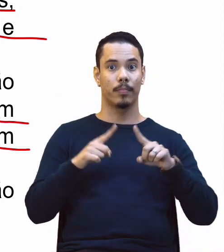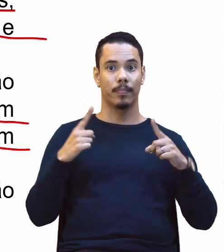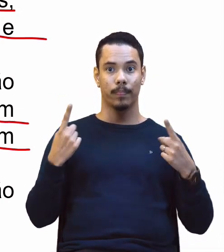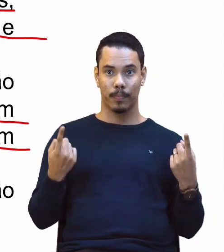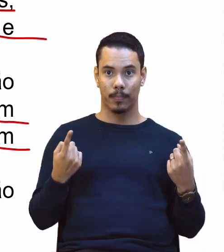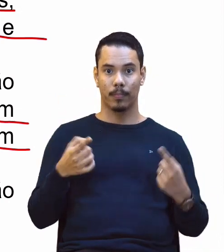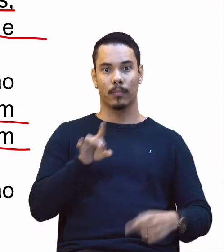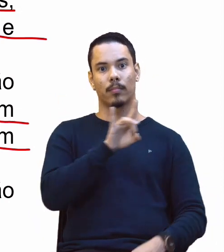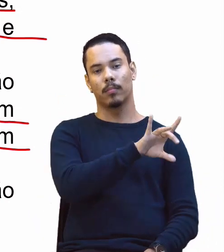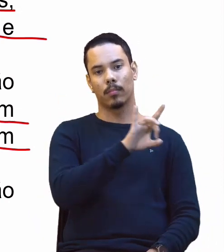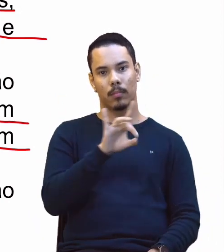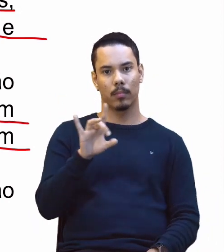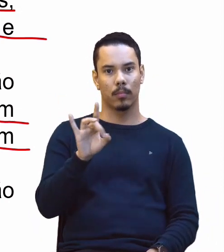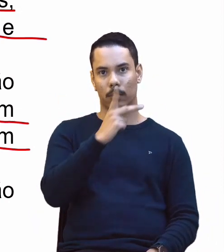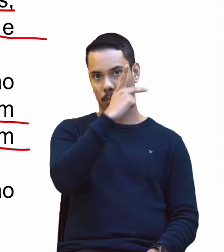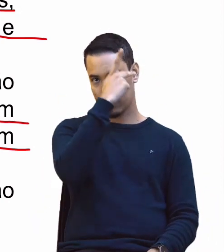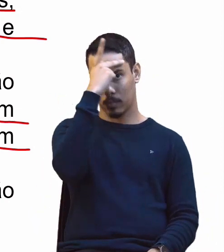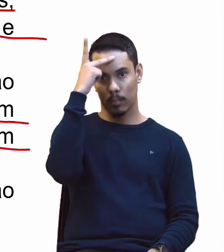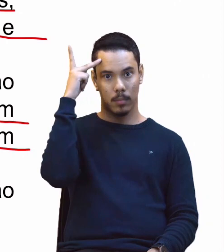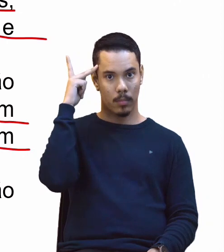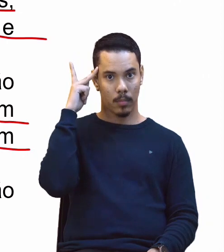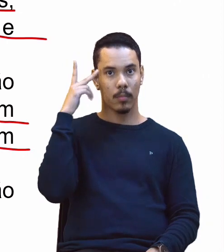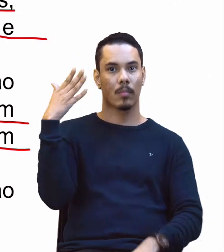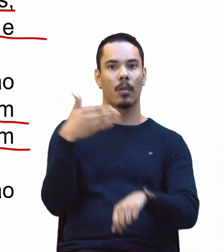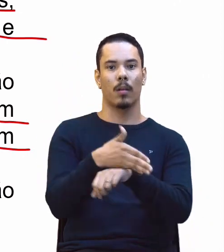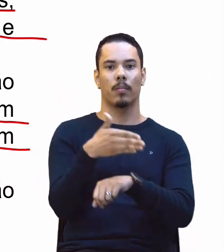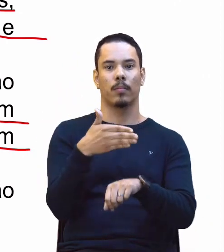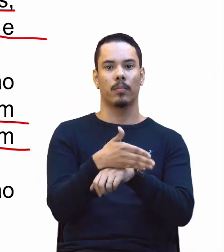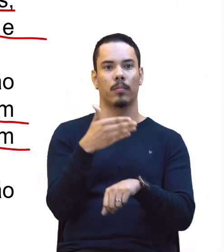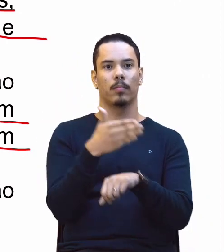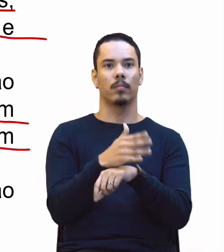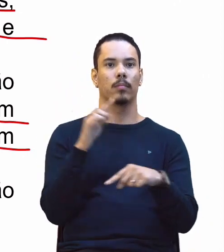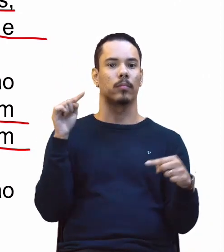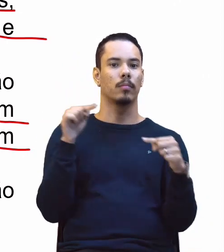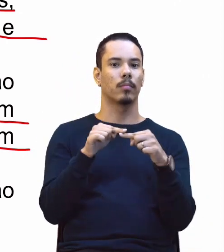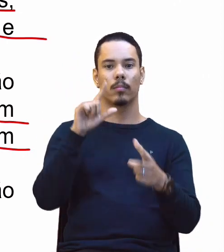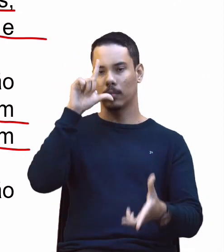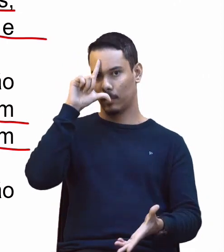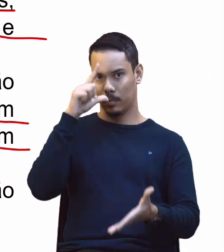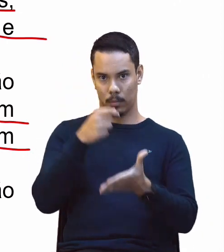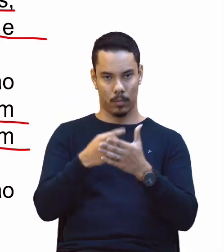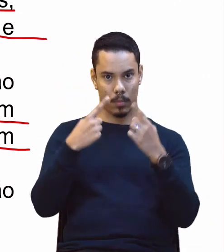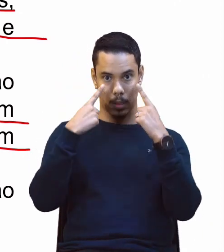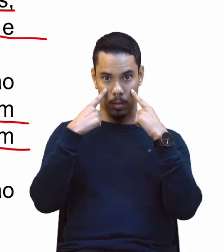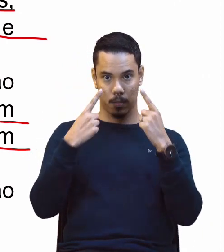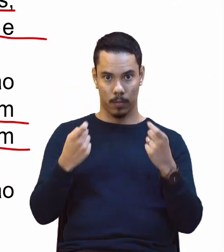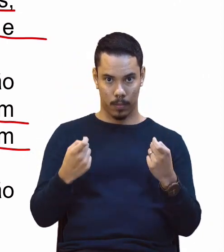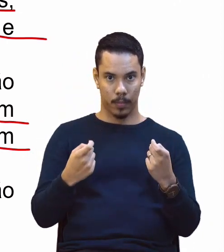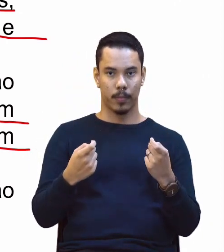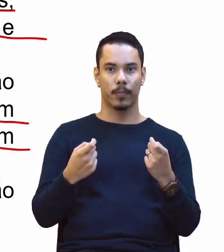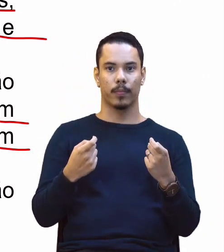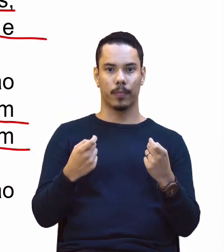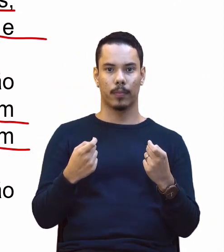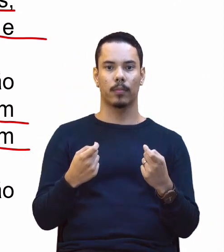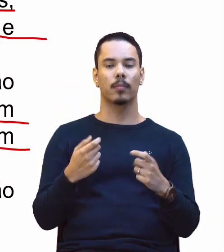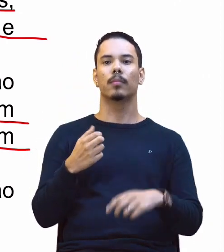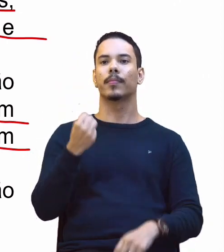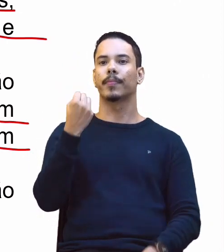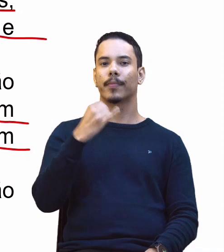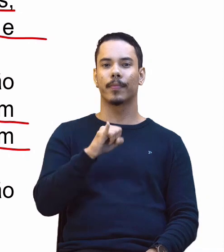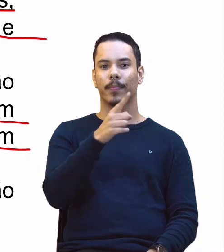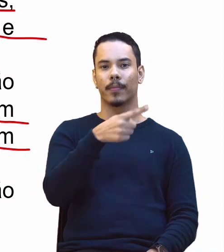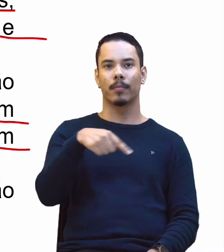cada cidadão ele participava diretamente das decisões de interesse comum. Caso você